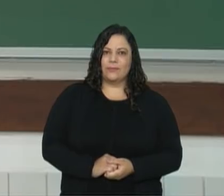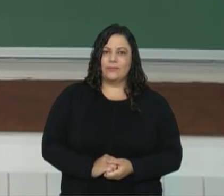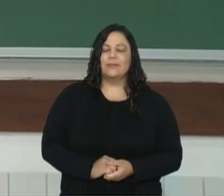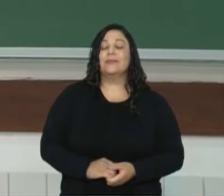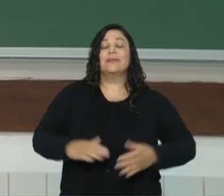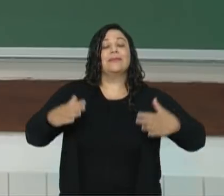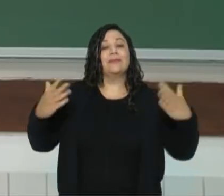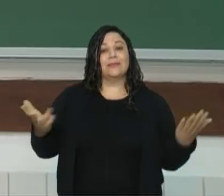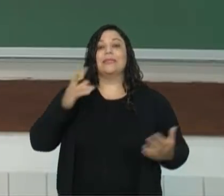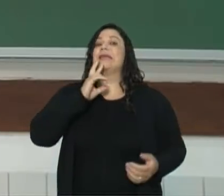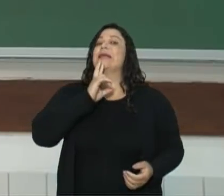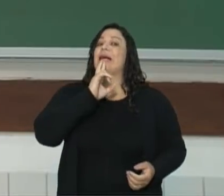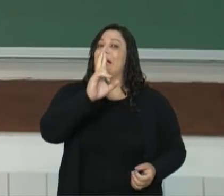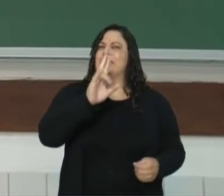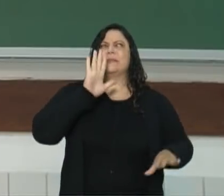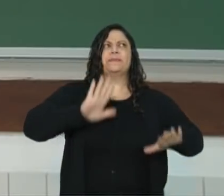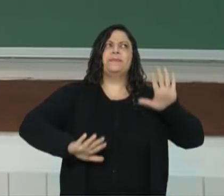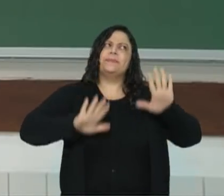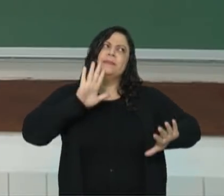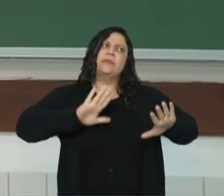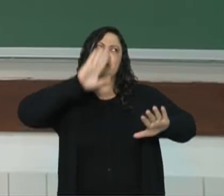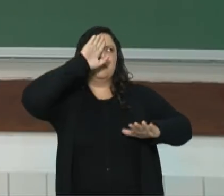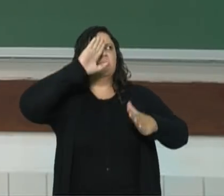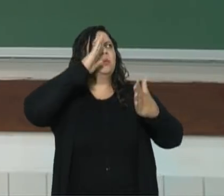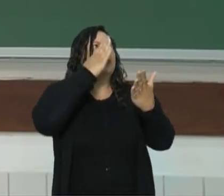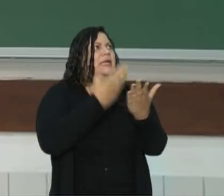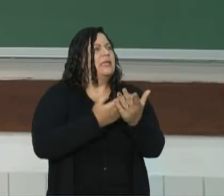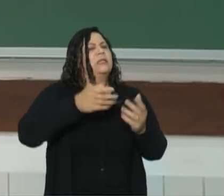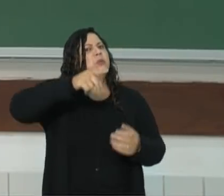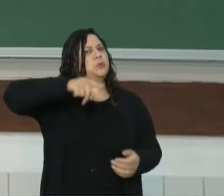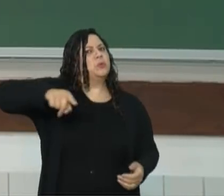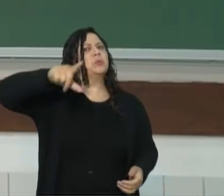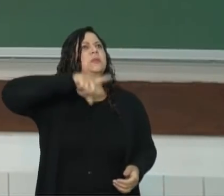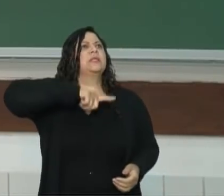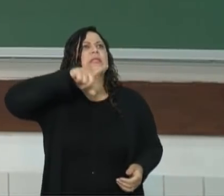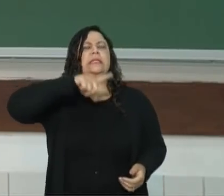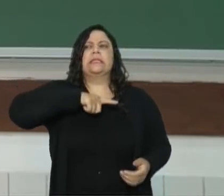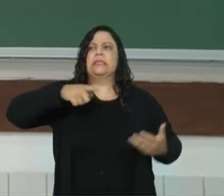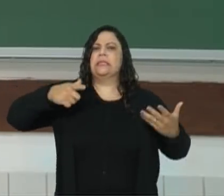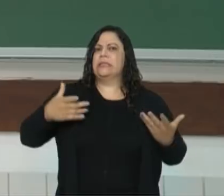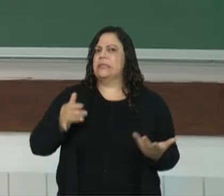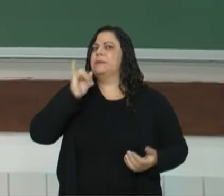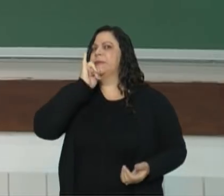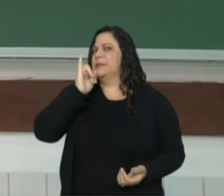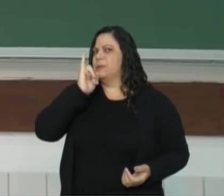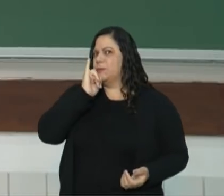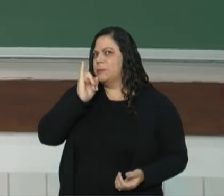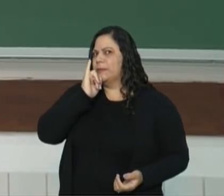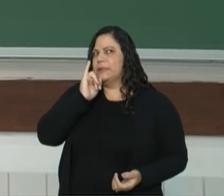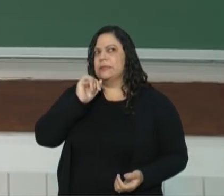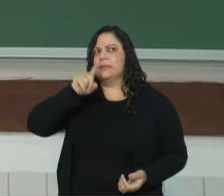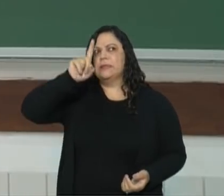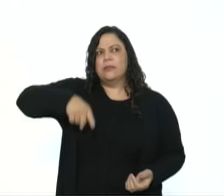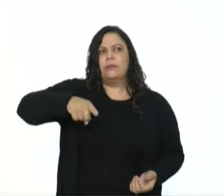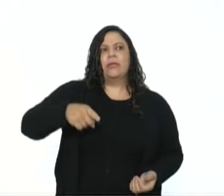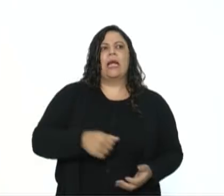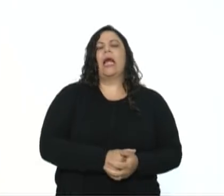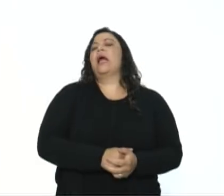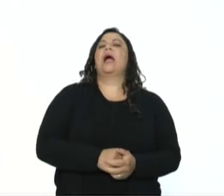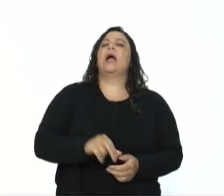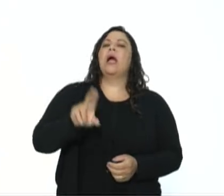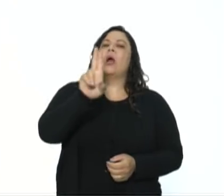Bom, a resposta que talvez eu creio que você tenha dado, né, a partir do exemplo, é o uso da